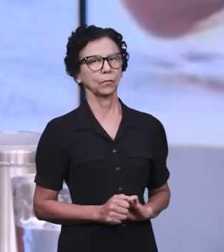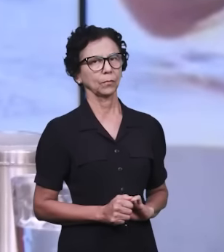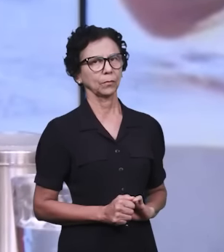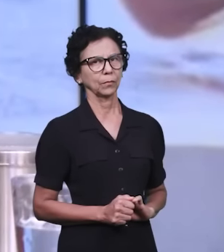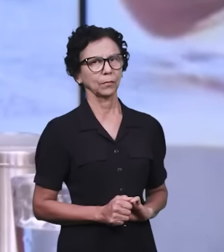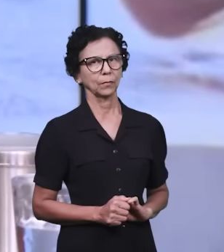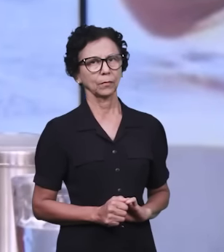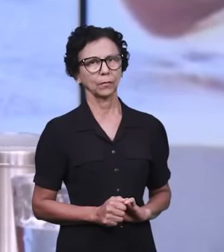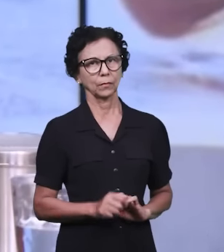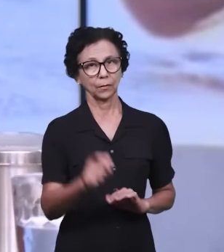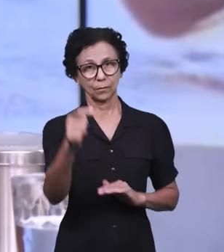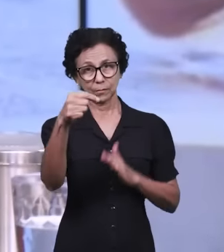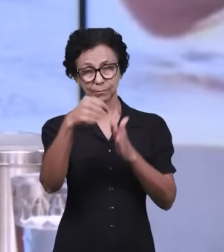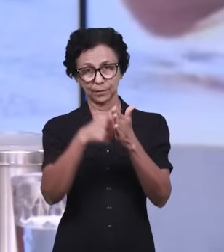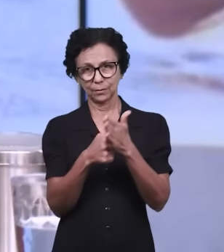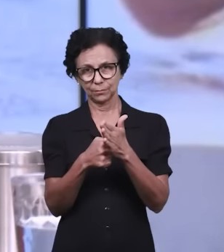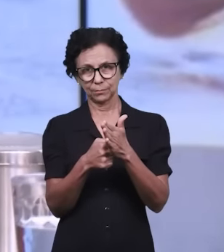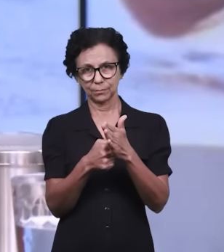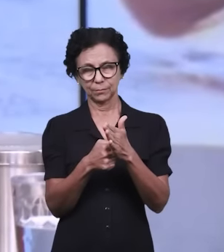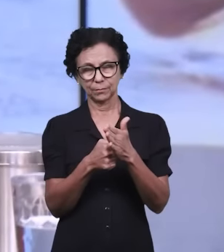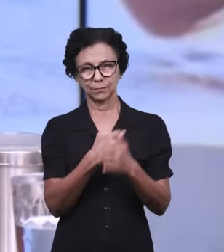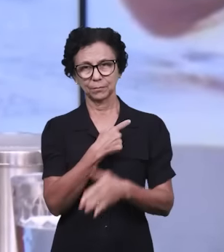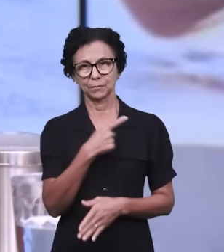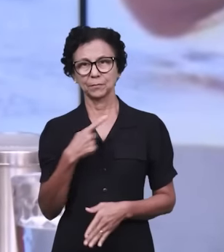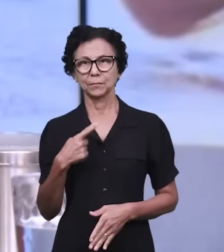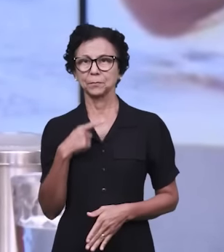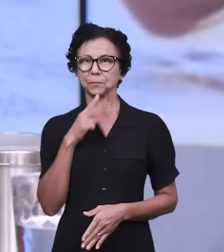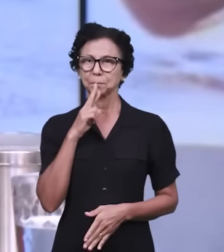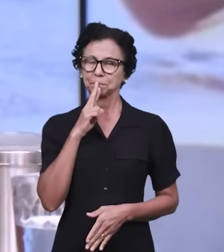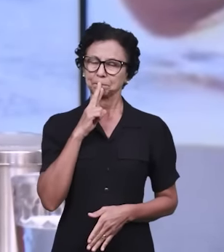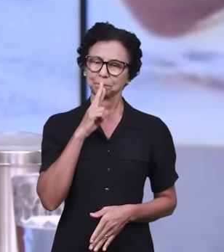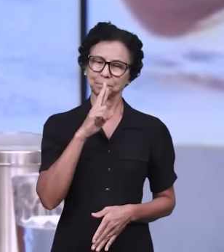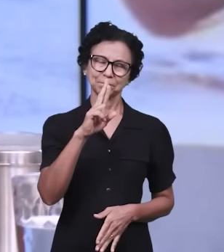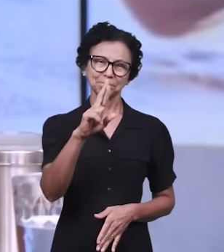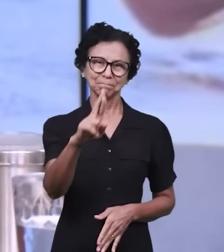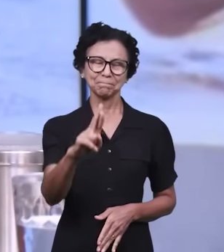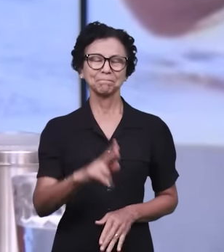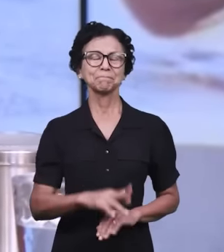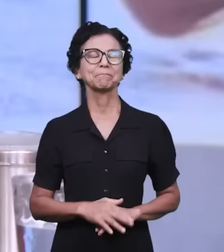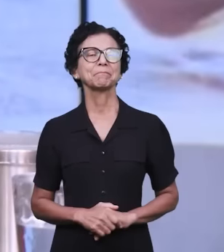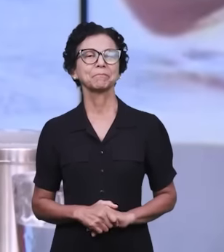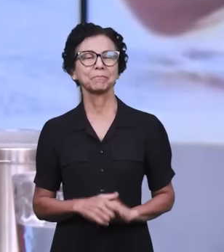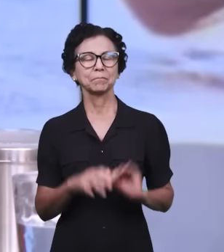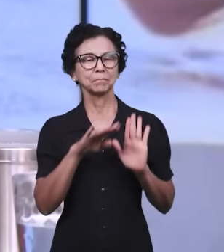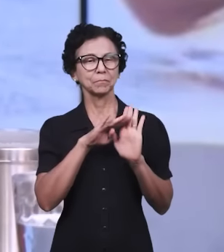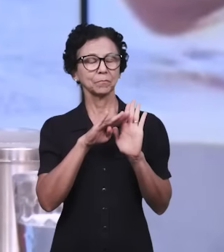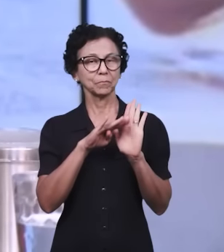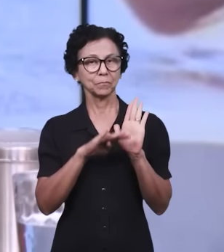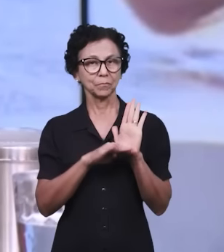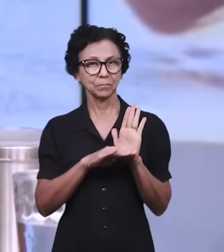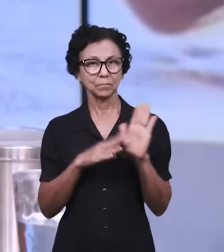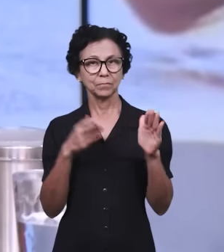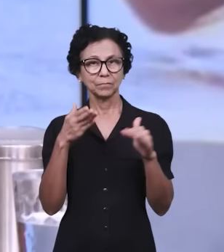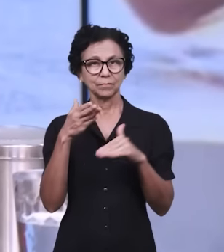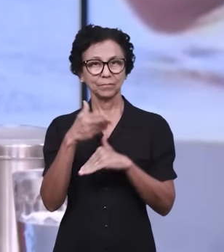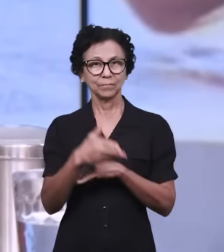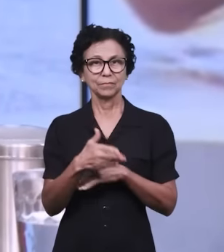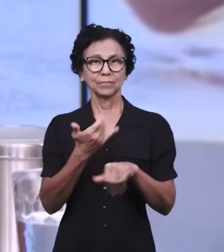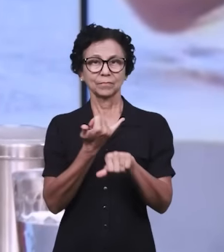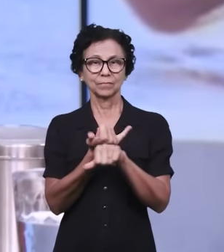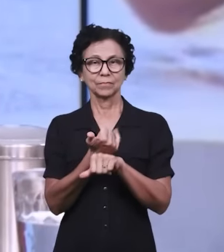Você pergunta e o pastor responde. Esse é um conteúdo que nós estamos colocando no ar aqui no nosso